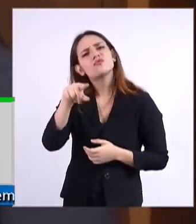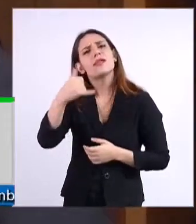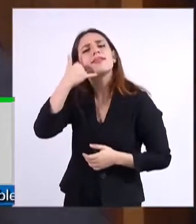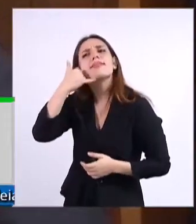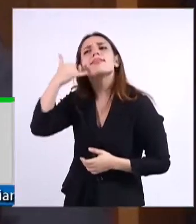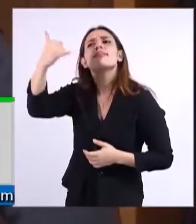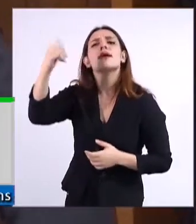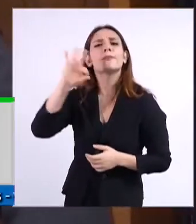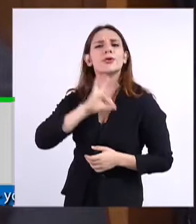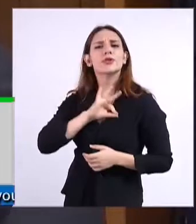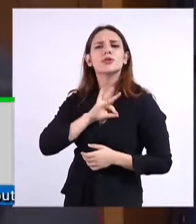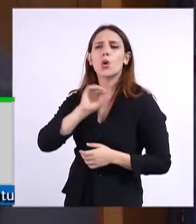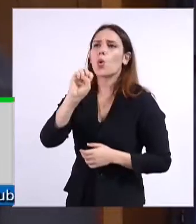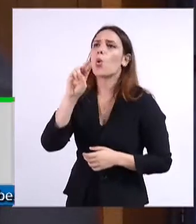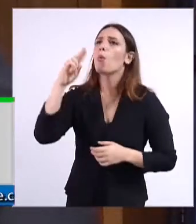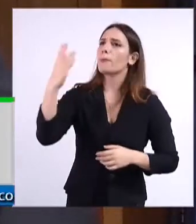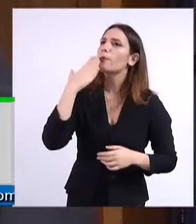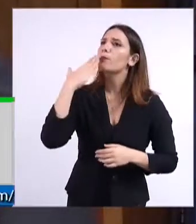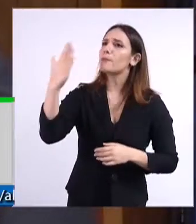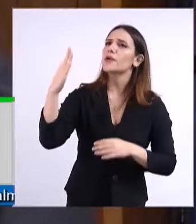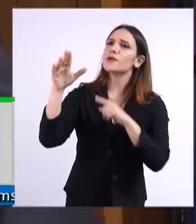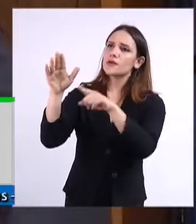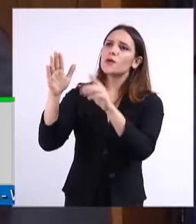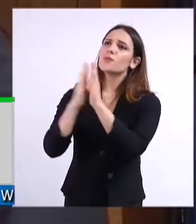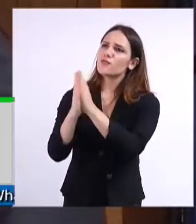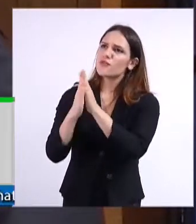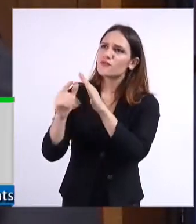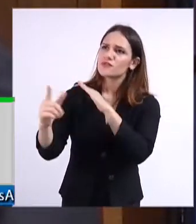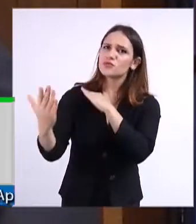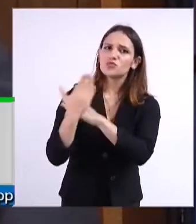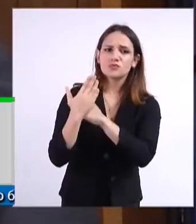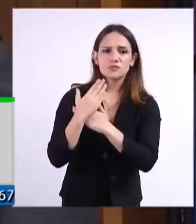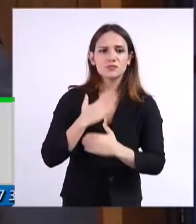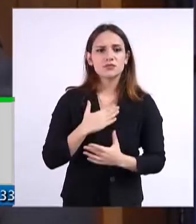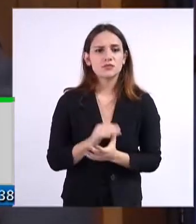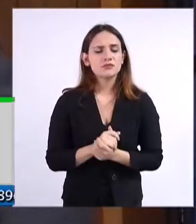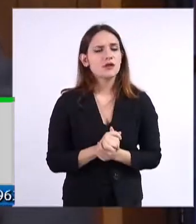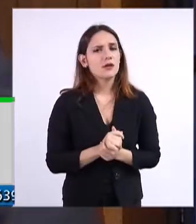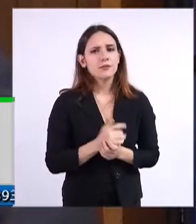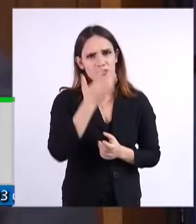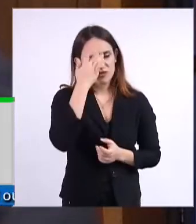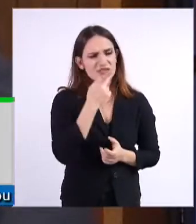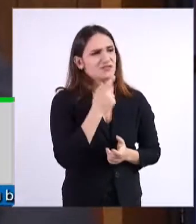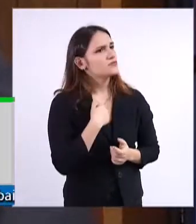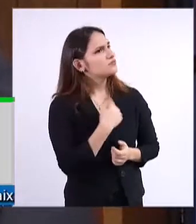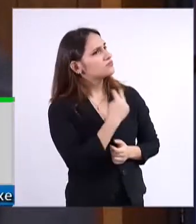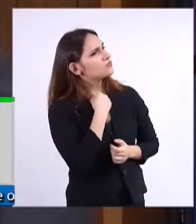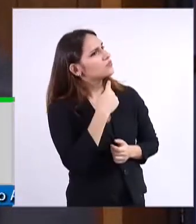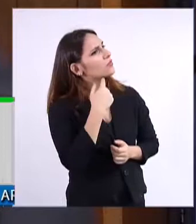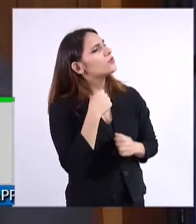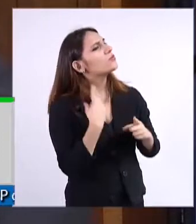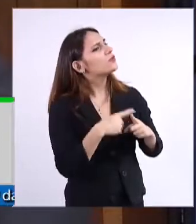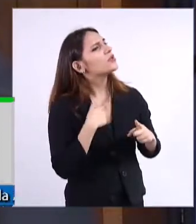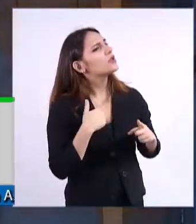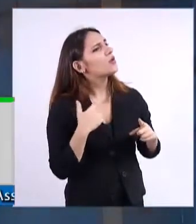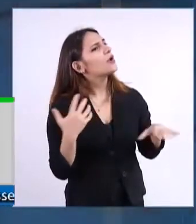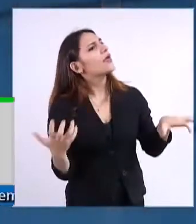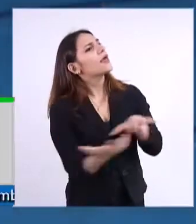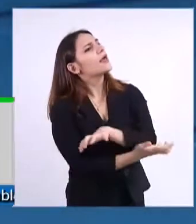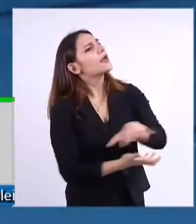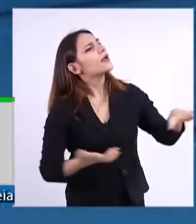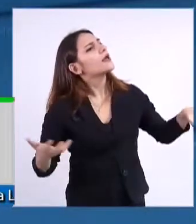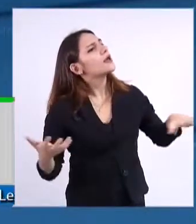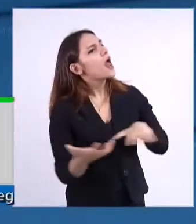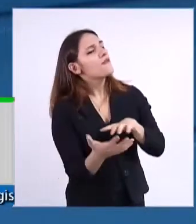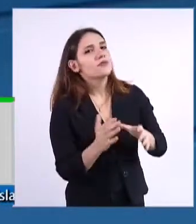um dia solicitar a ajuda de um agente de segurança e eles te responderem assim, ó, não posso, estou em greve? A